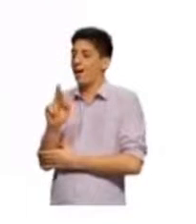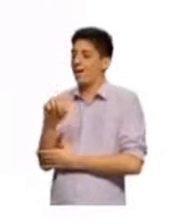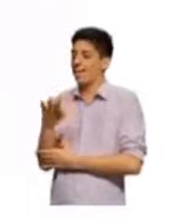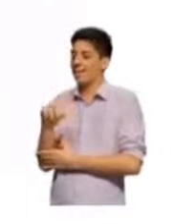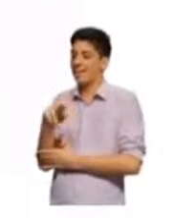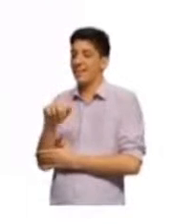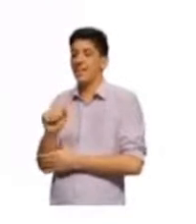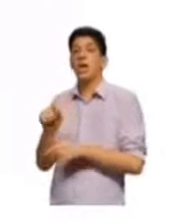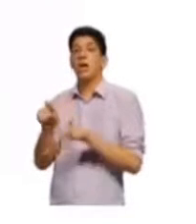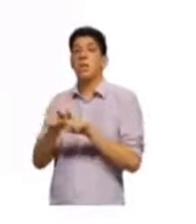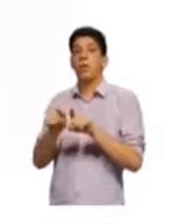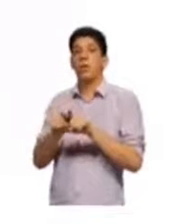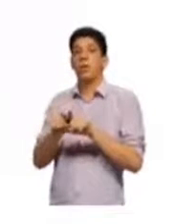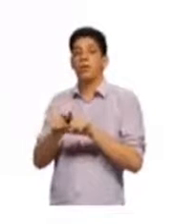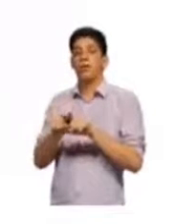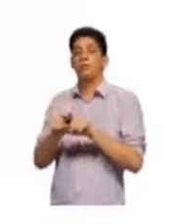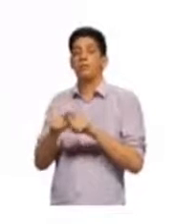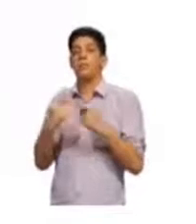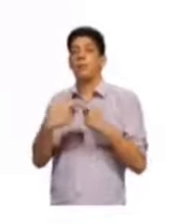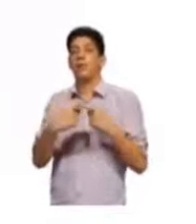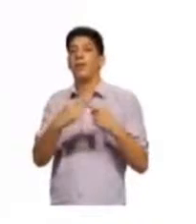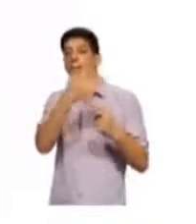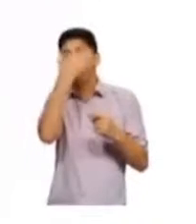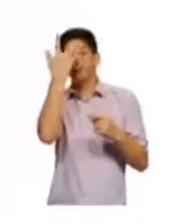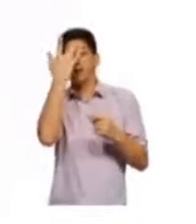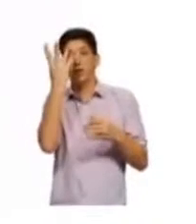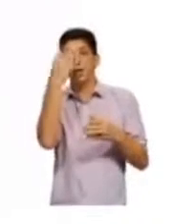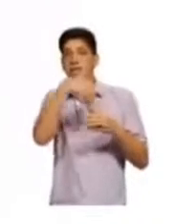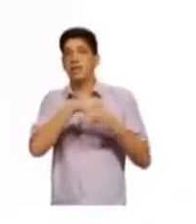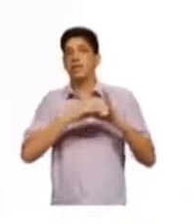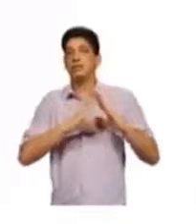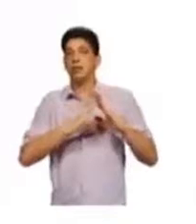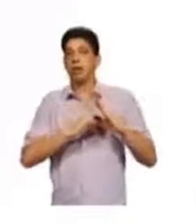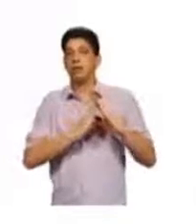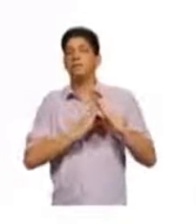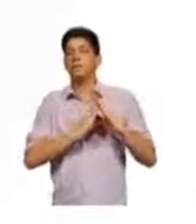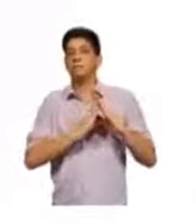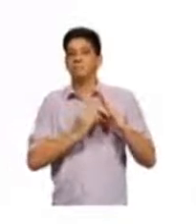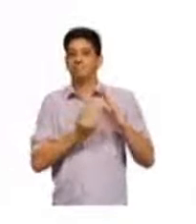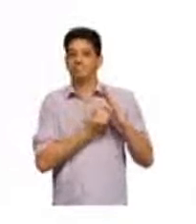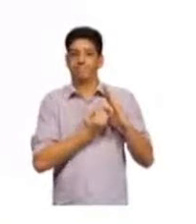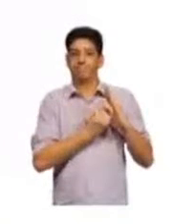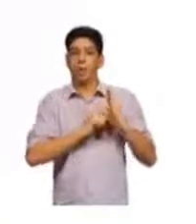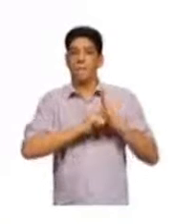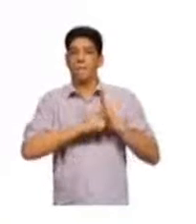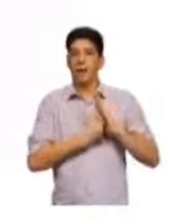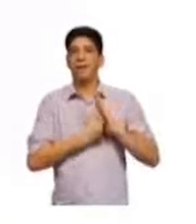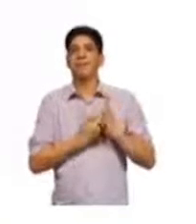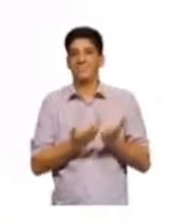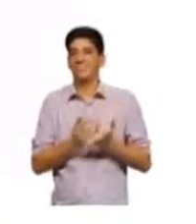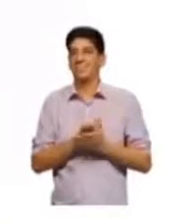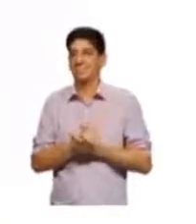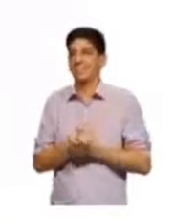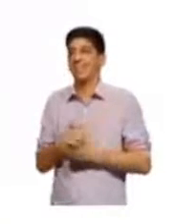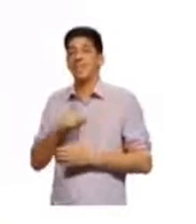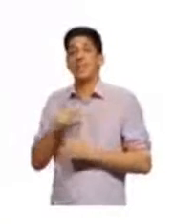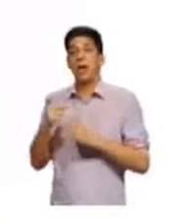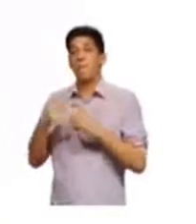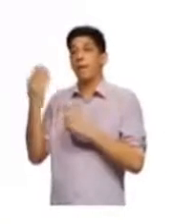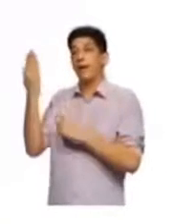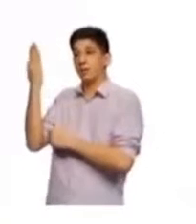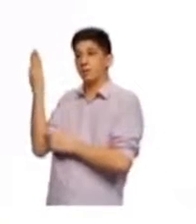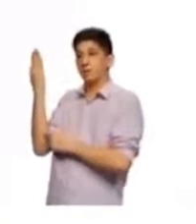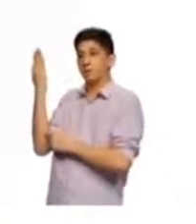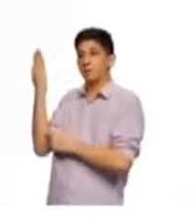trancafiadas. E aqui nós temos, então, uma máscara de um médico da peste, assim que era chamado os médicos